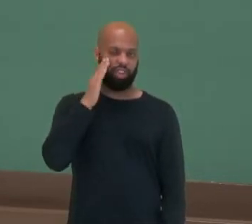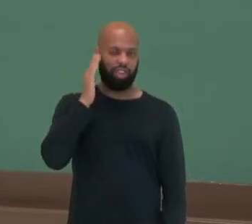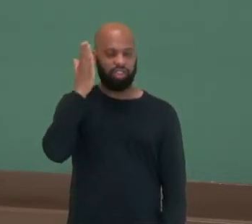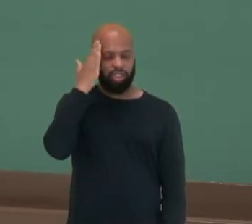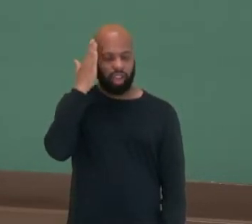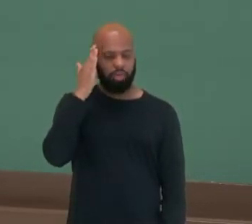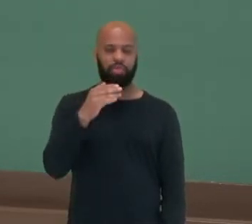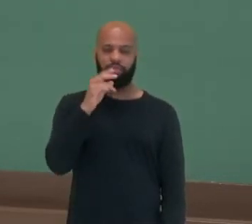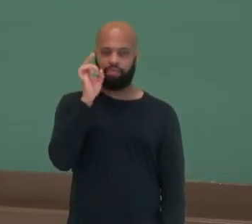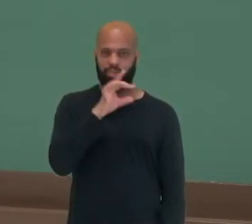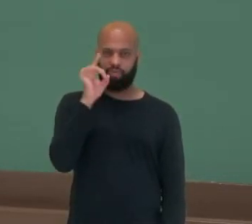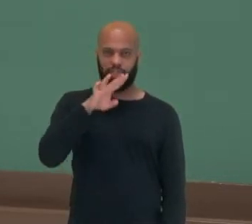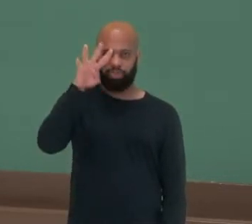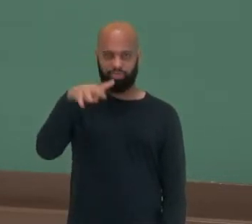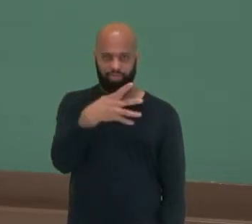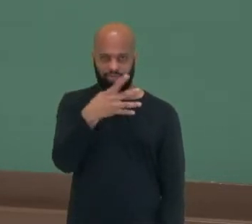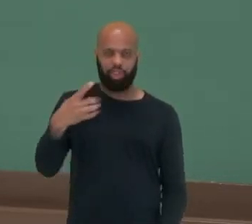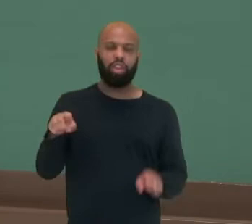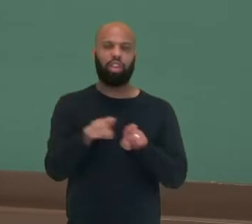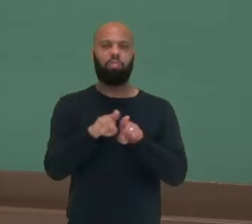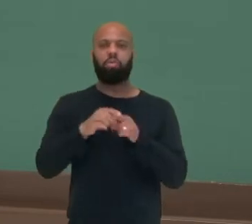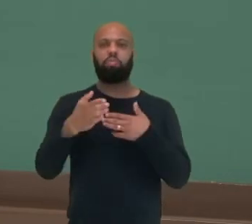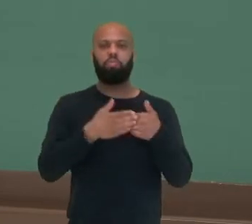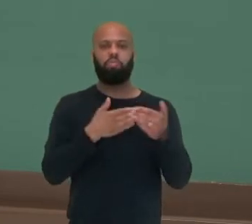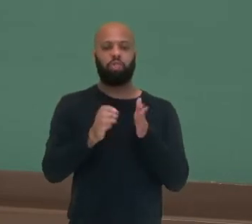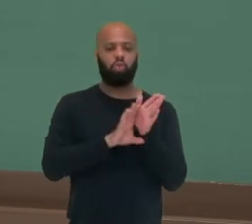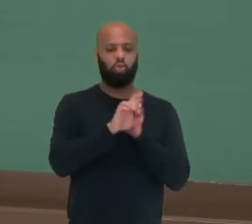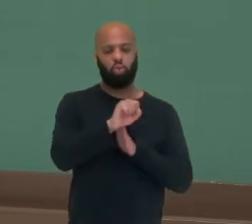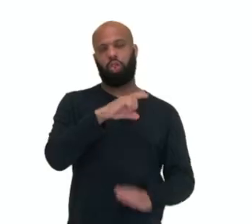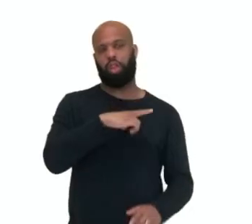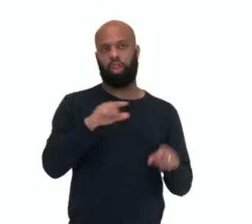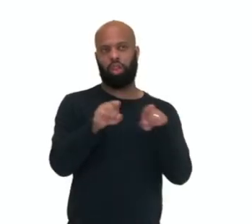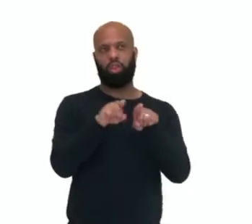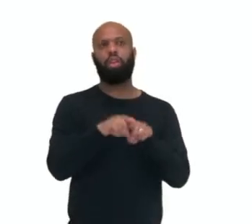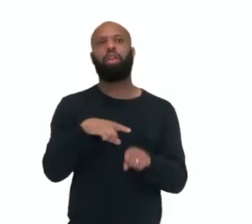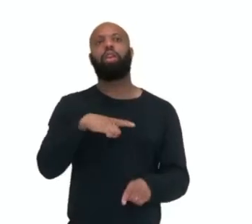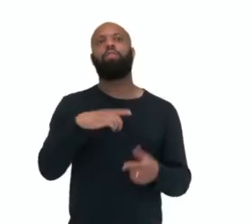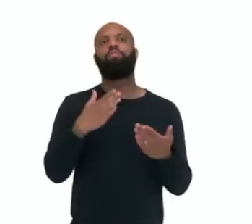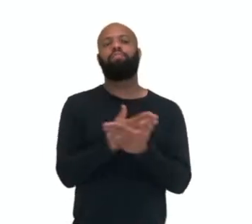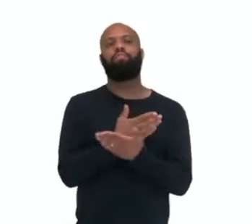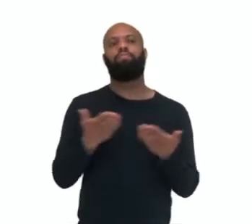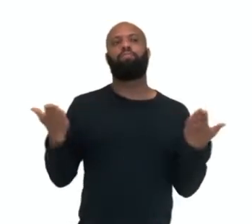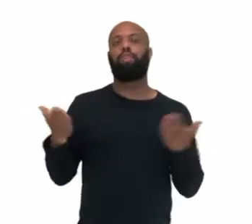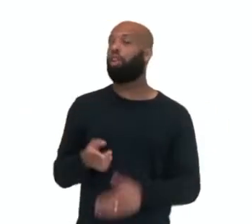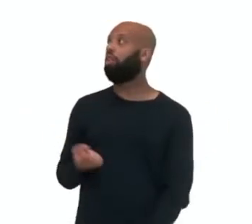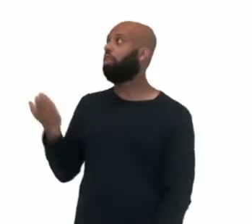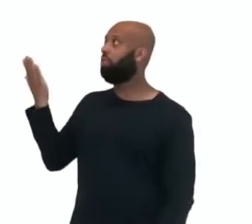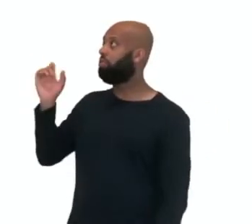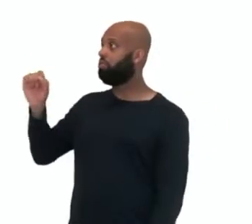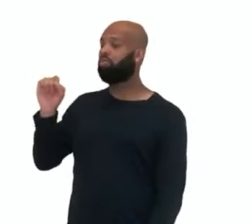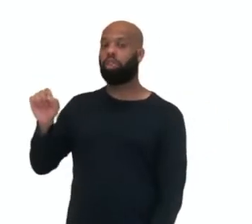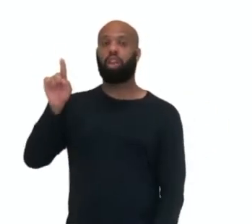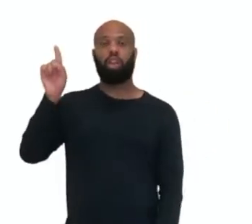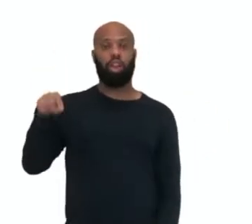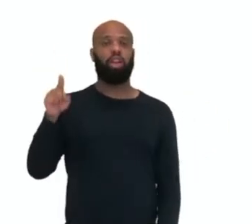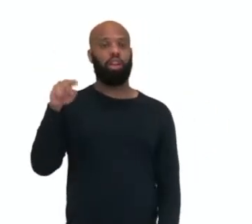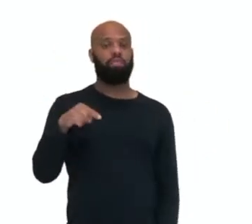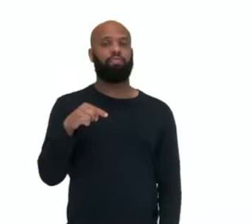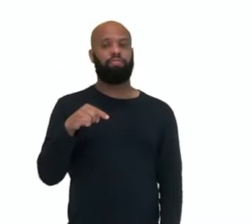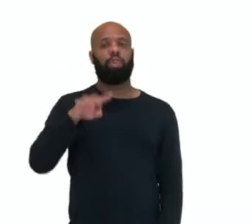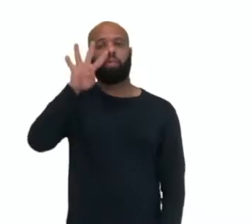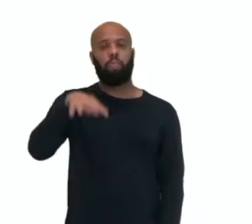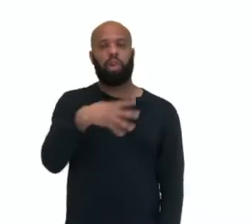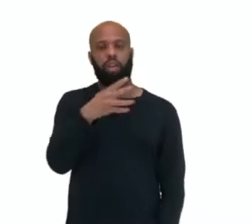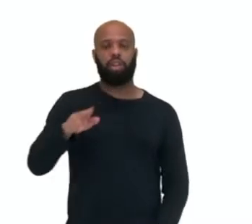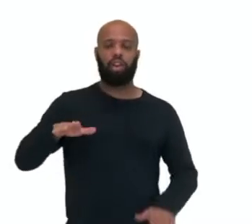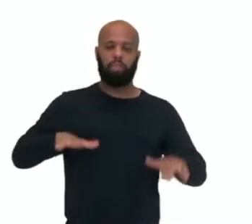nossa plataforma Google ou qualquer uma que a gente tiver. Aqui nós temos uma do Excel, tá? Muda uma